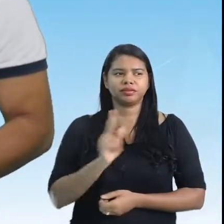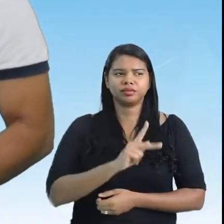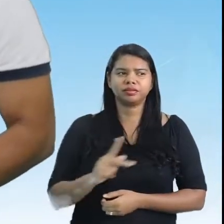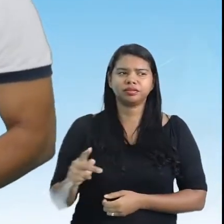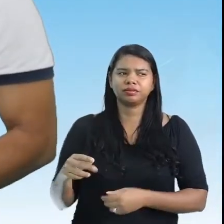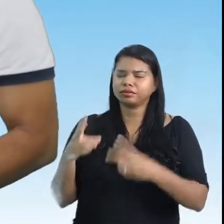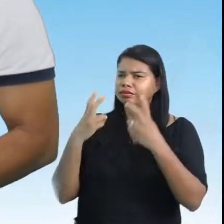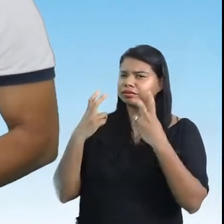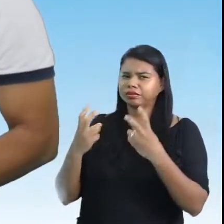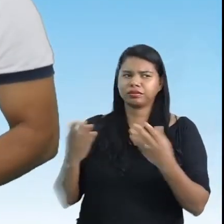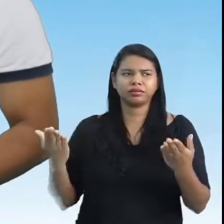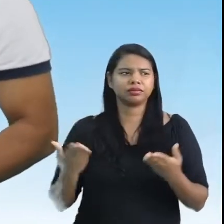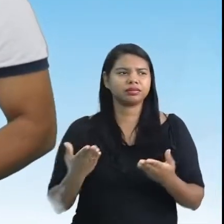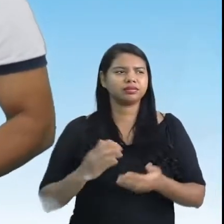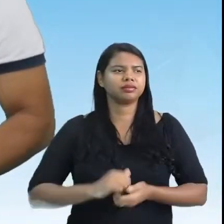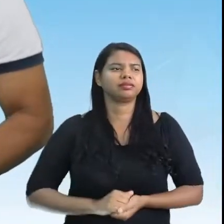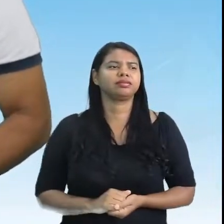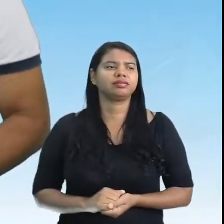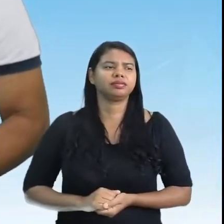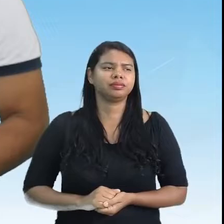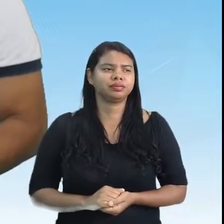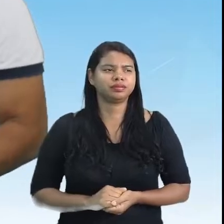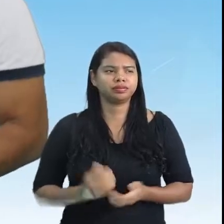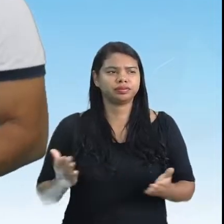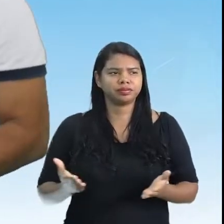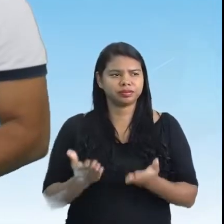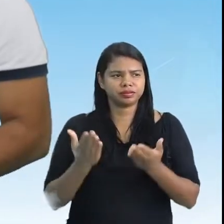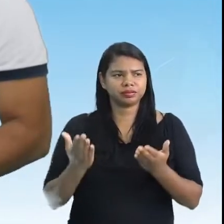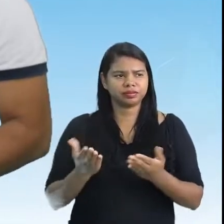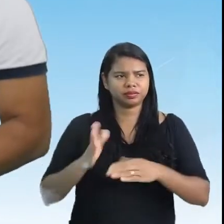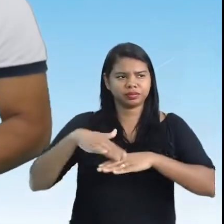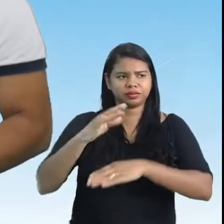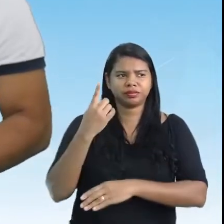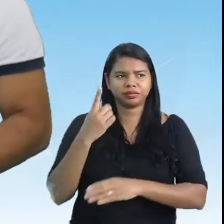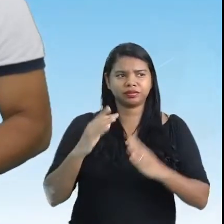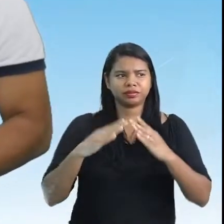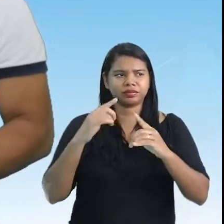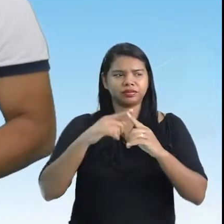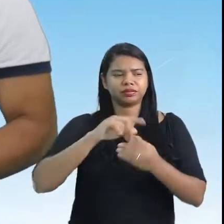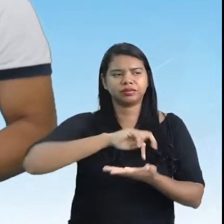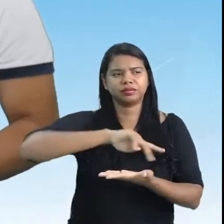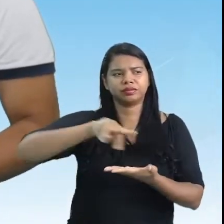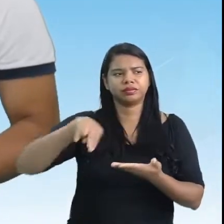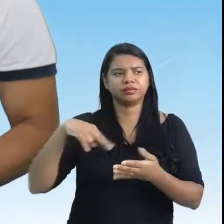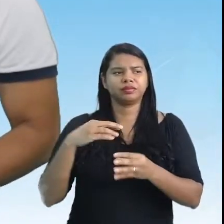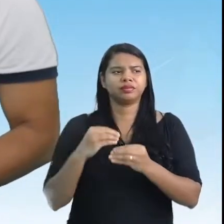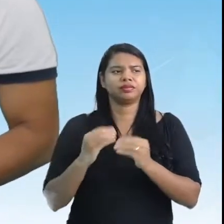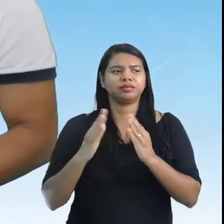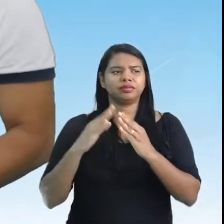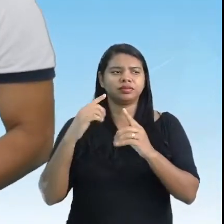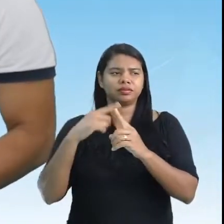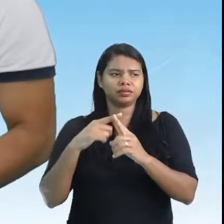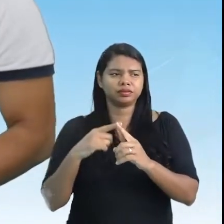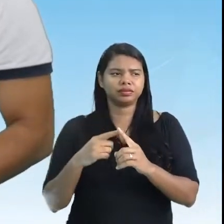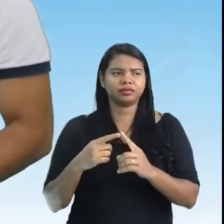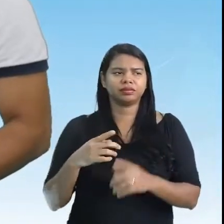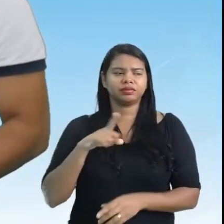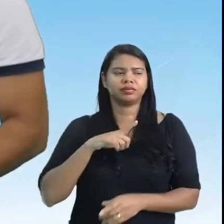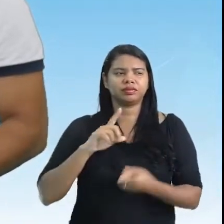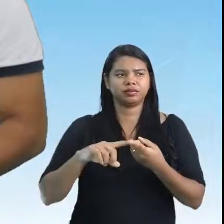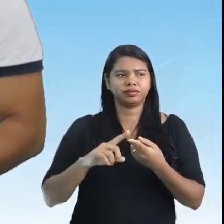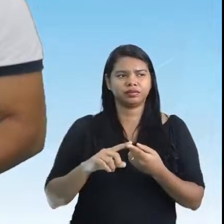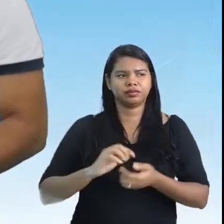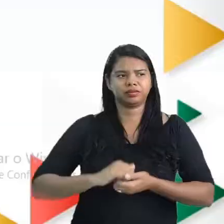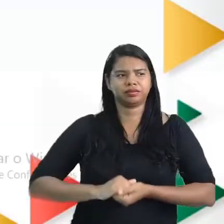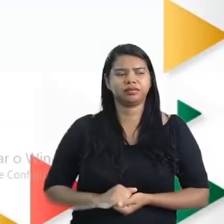atenção foi a palavra convenção. Se é convenção, é mais de uma, não é isso? Exatamente. E aqui nós temos, olha aí